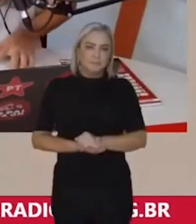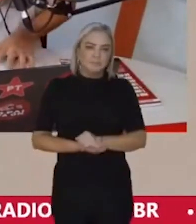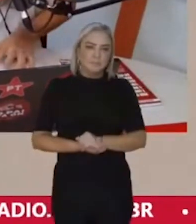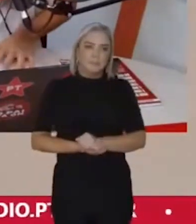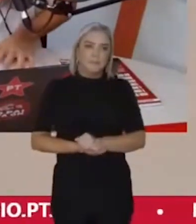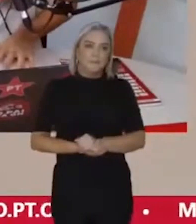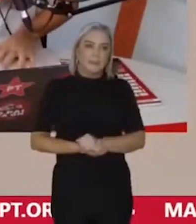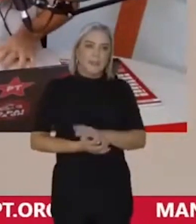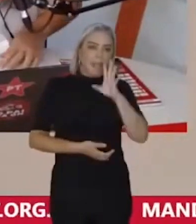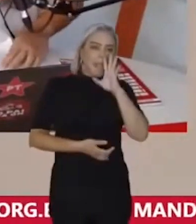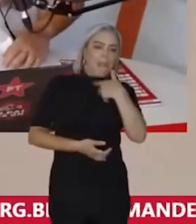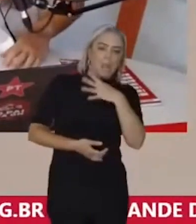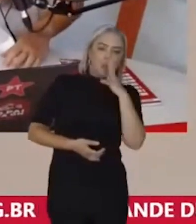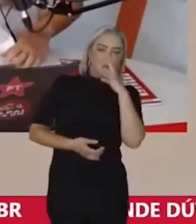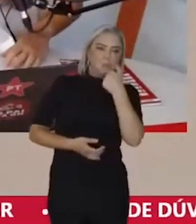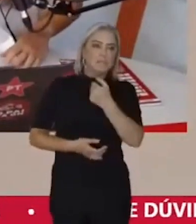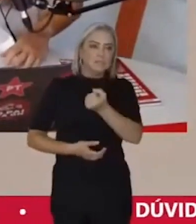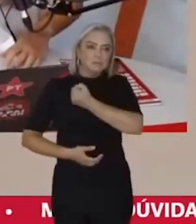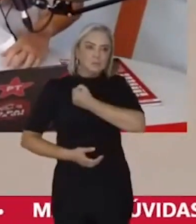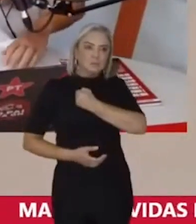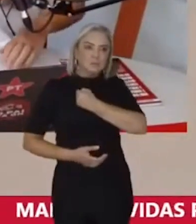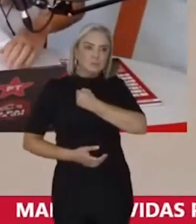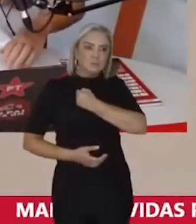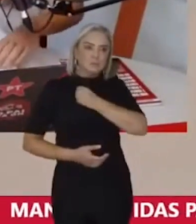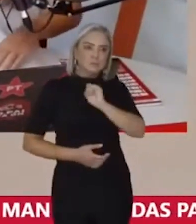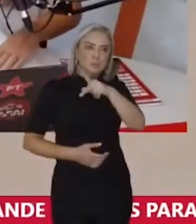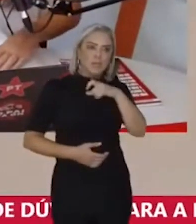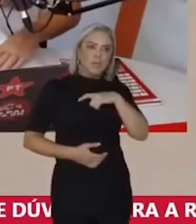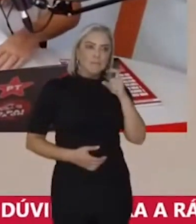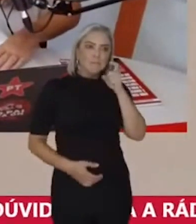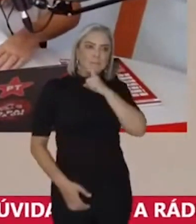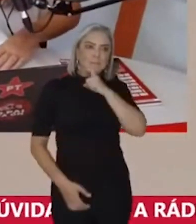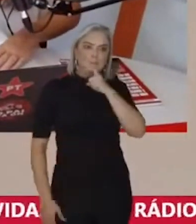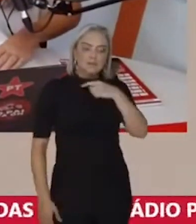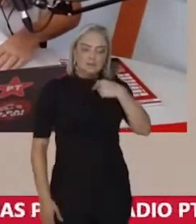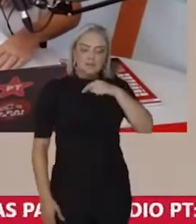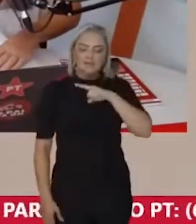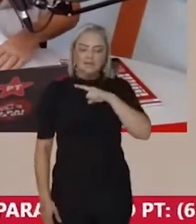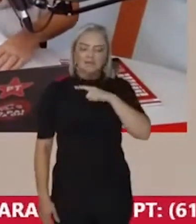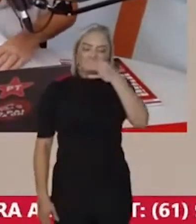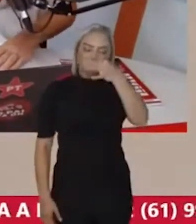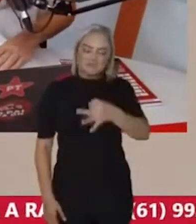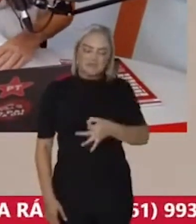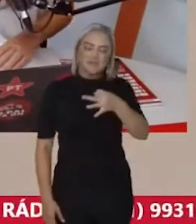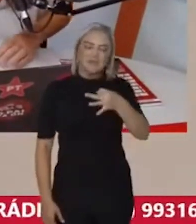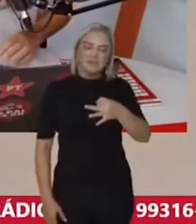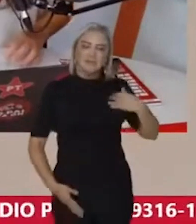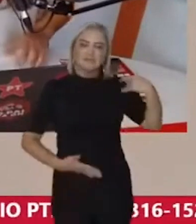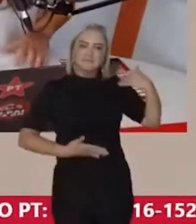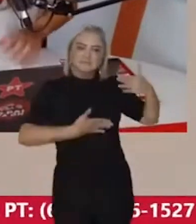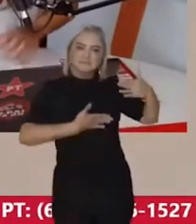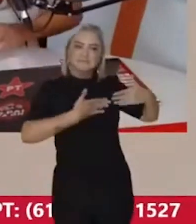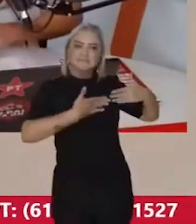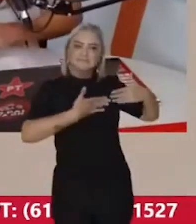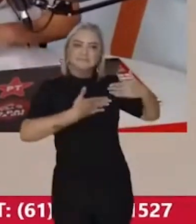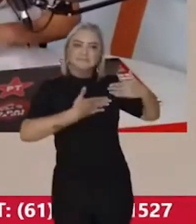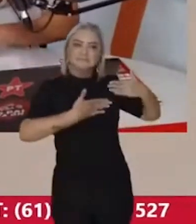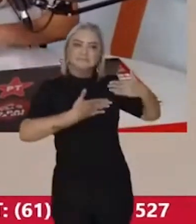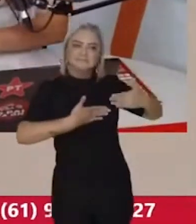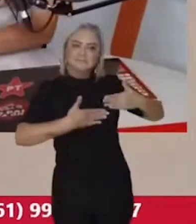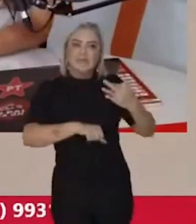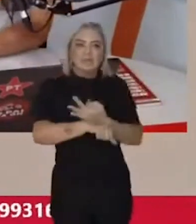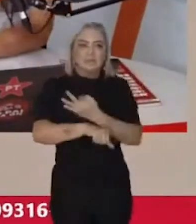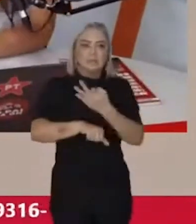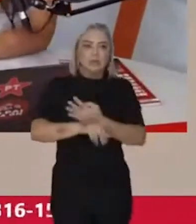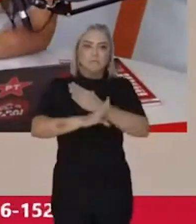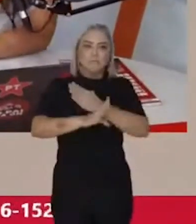acusando os dados do INPE de mentirosos, né, eu tinha certeza que isso já vinha numa tentativa de